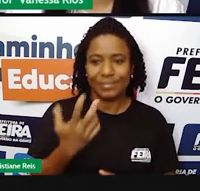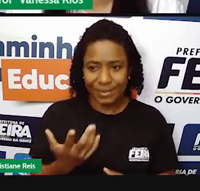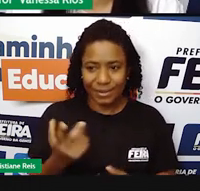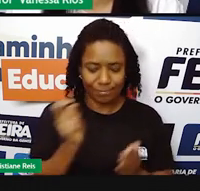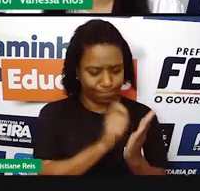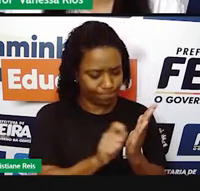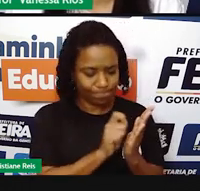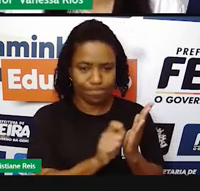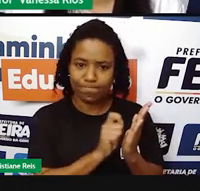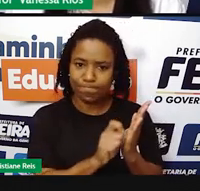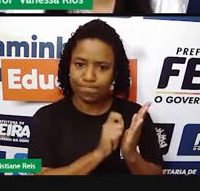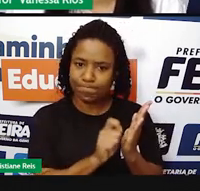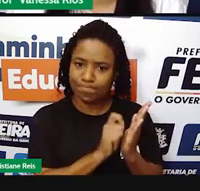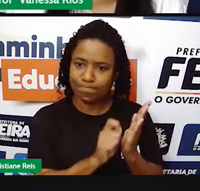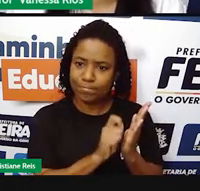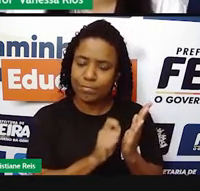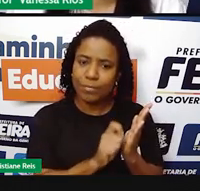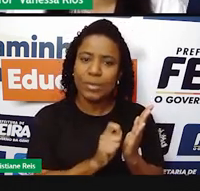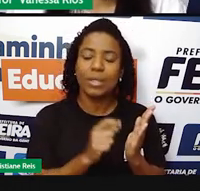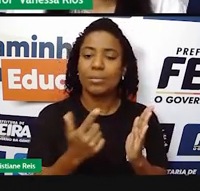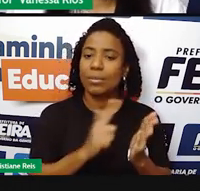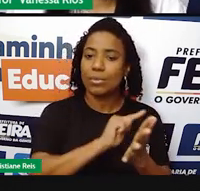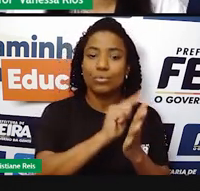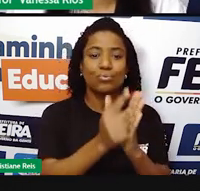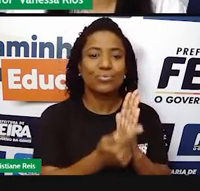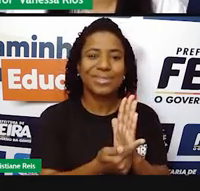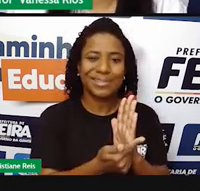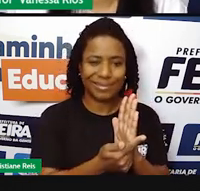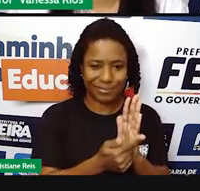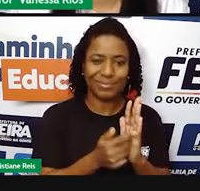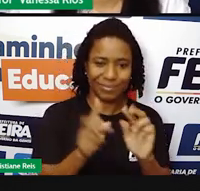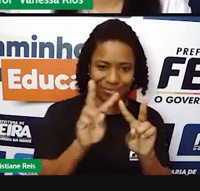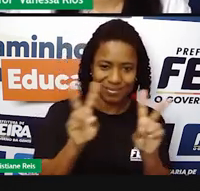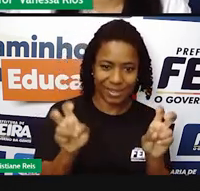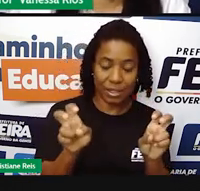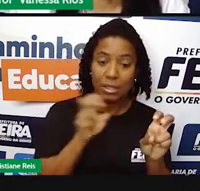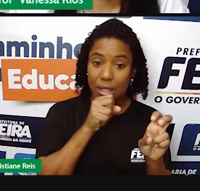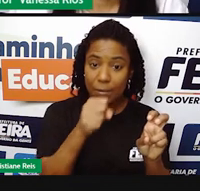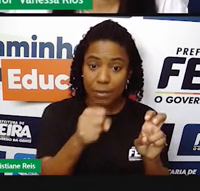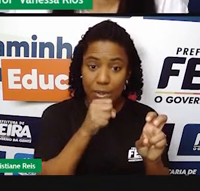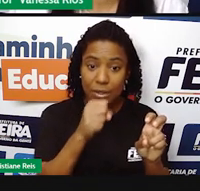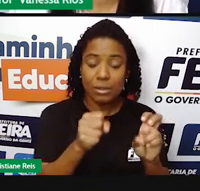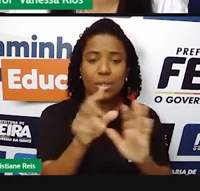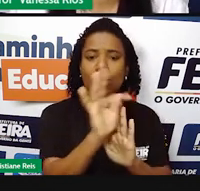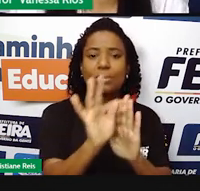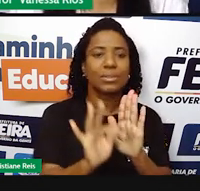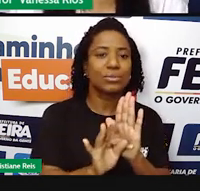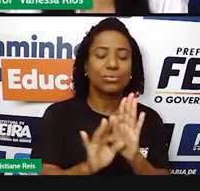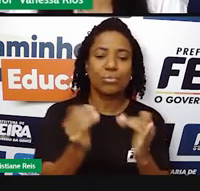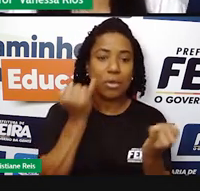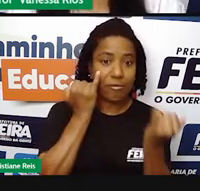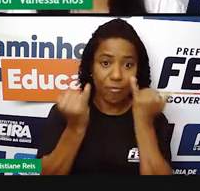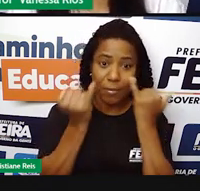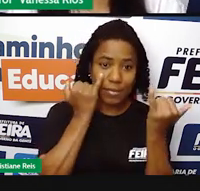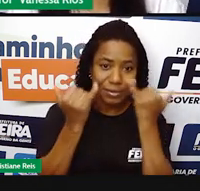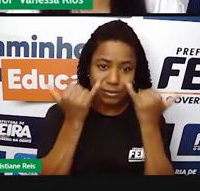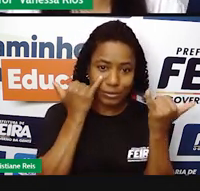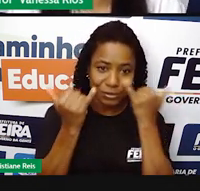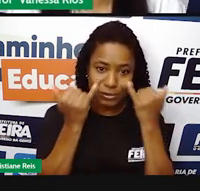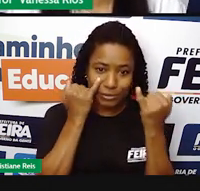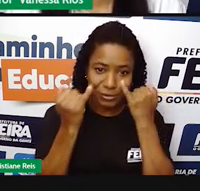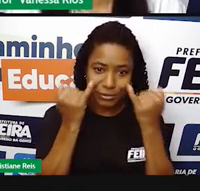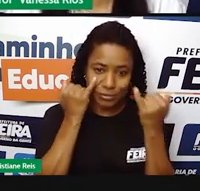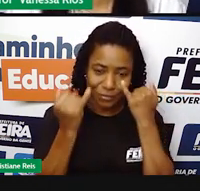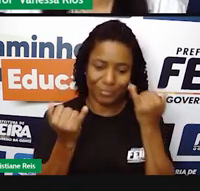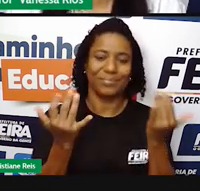anotações. Porque o gênero textual reportagem é um texto informativo, né, que passa informações para as